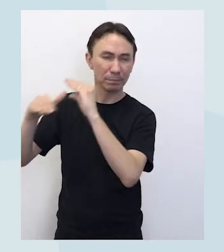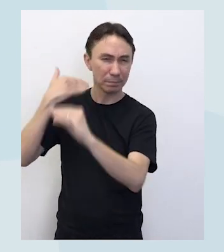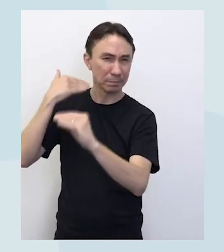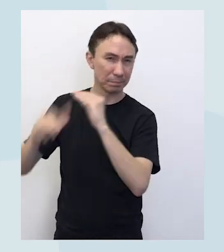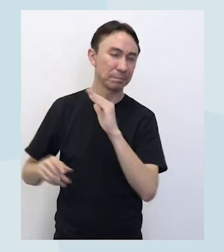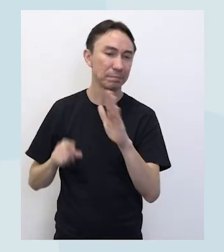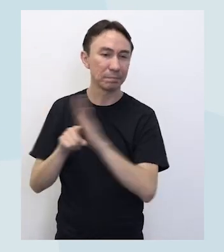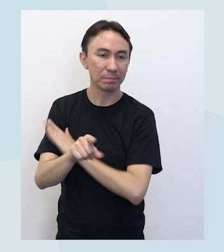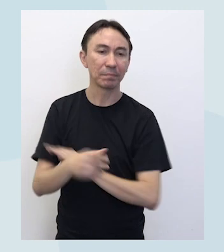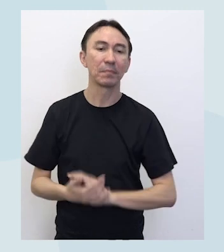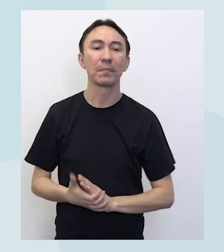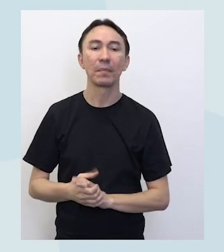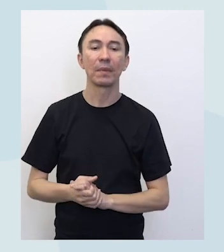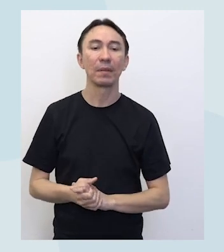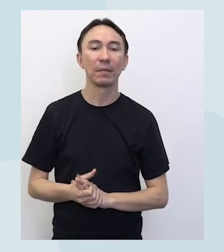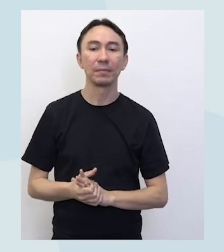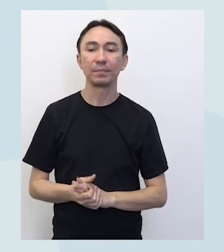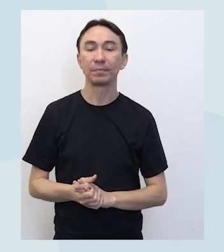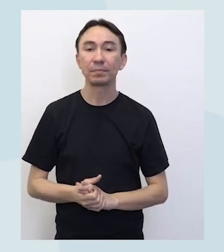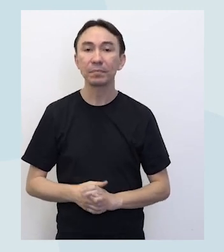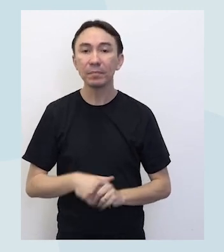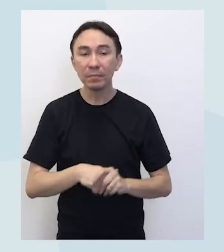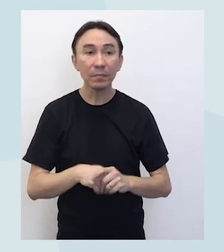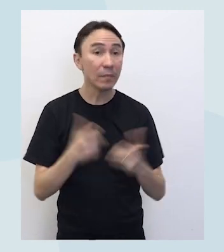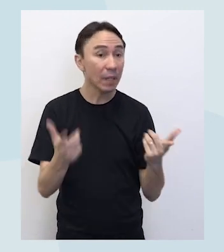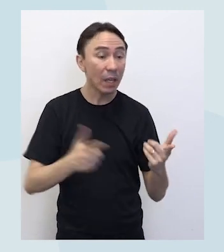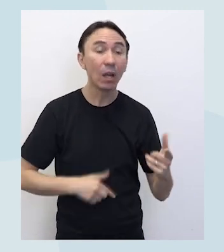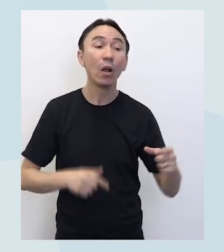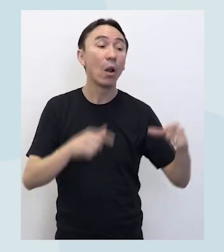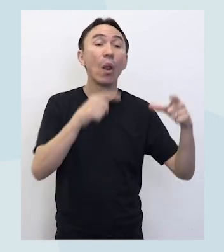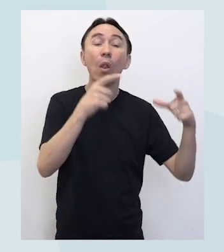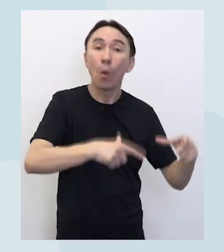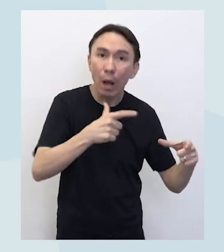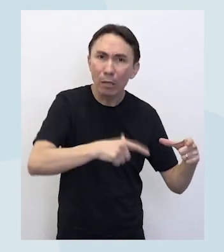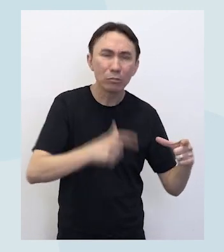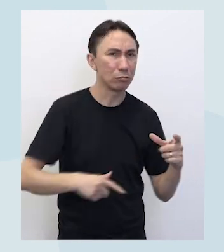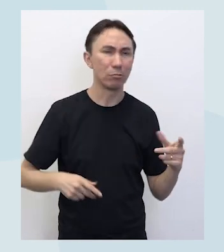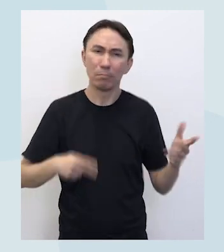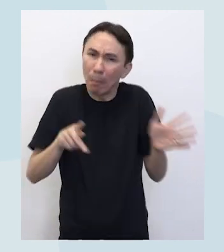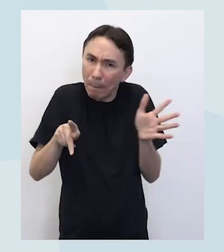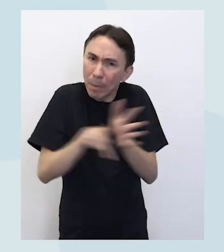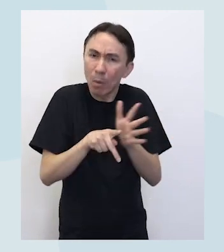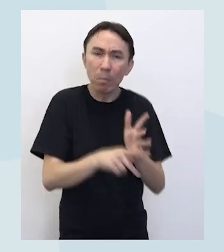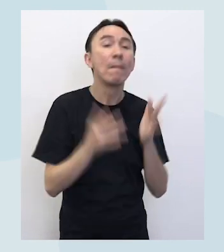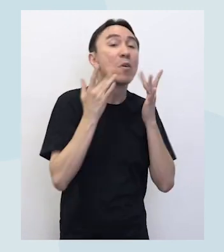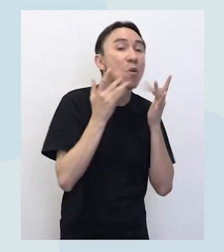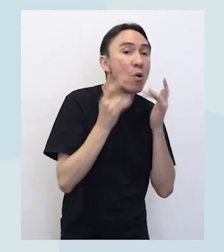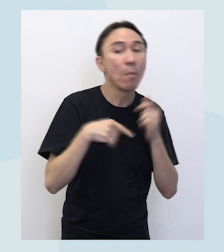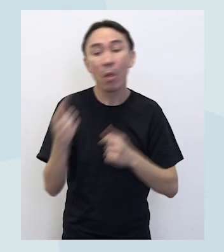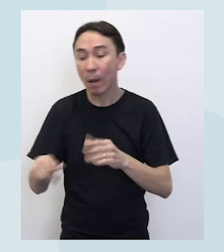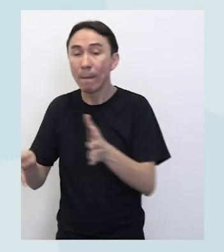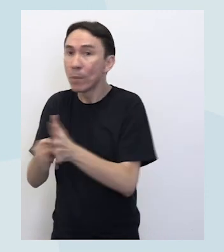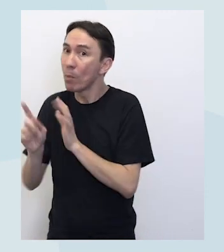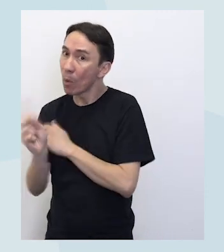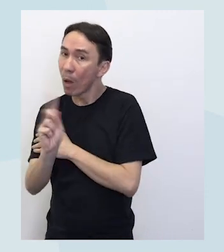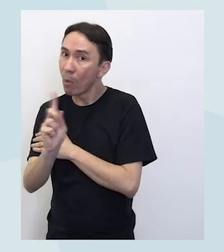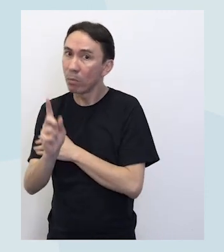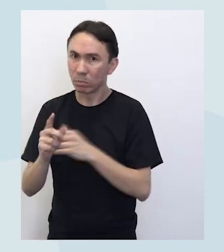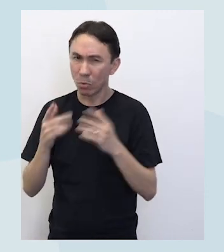Vocês conhecem as diferenças entre espaço cênico convencional e não convencional? Comentem pra gente, em um minutinho a gente volta.